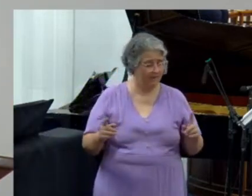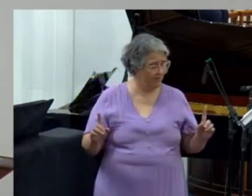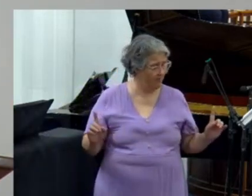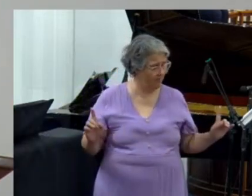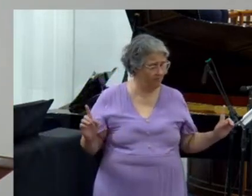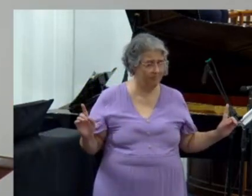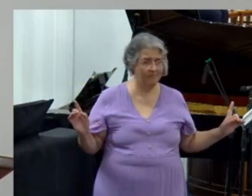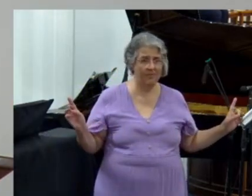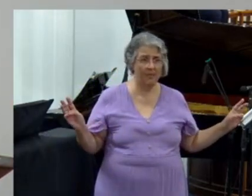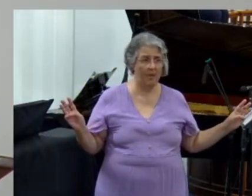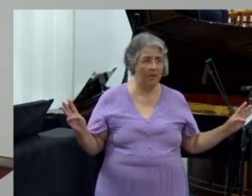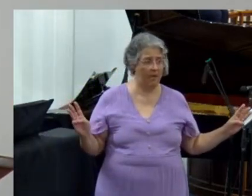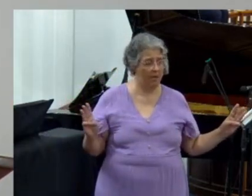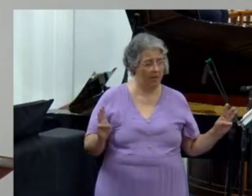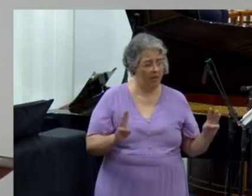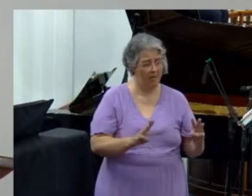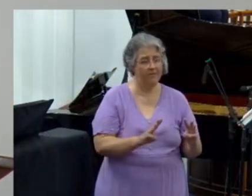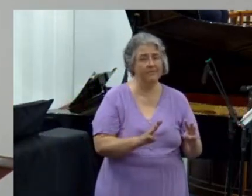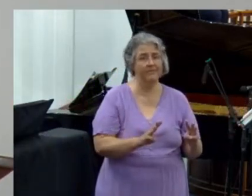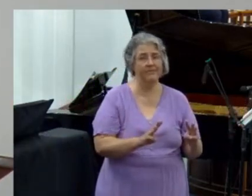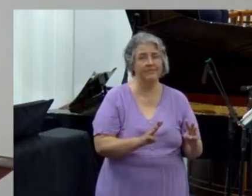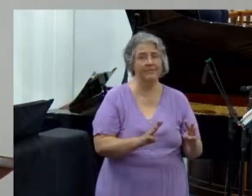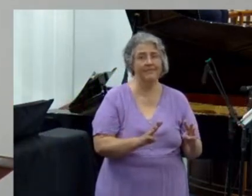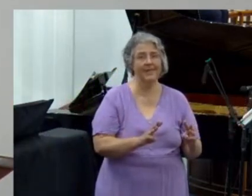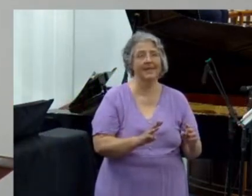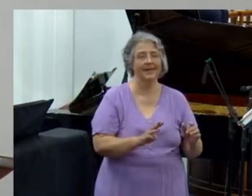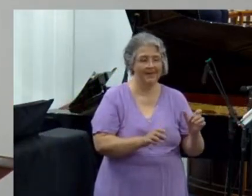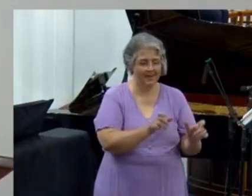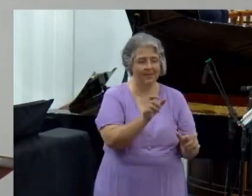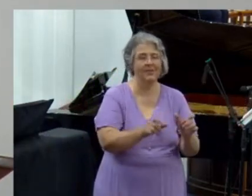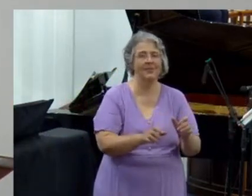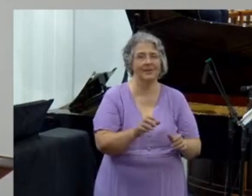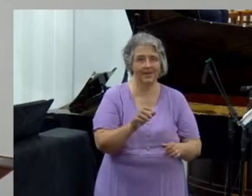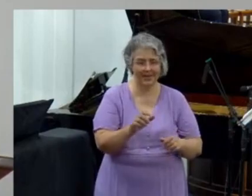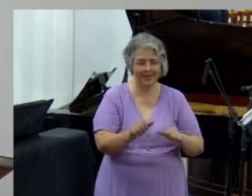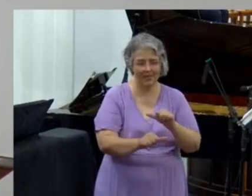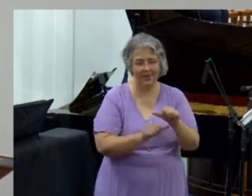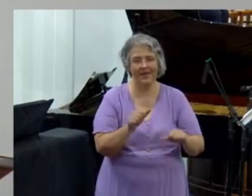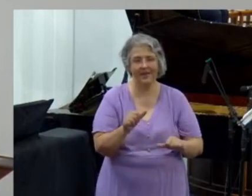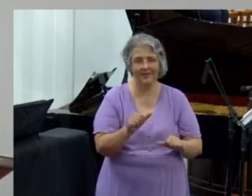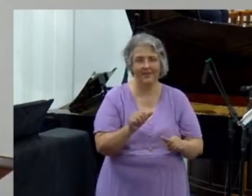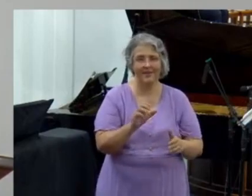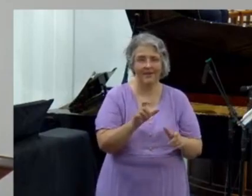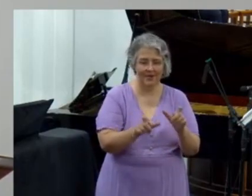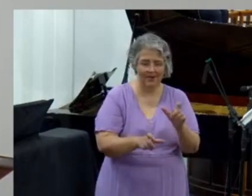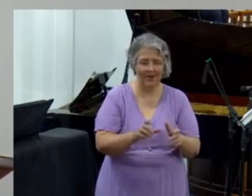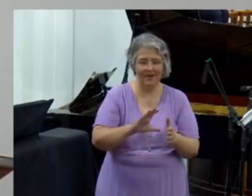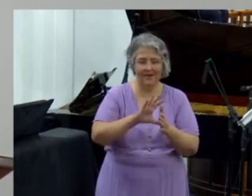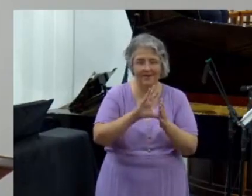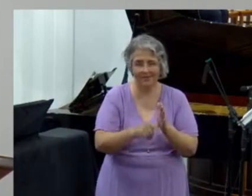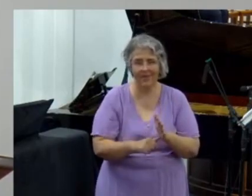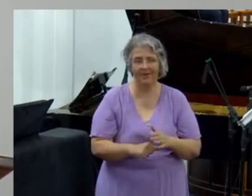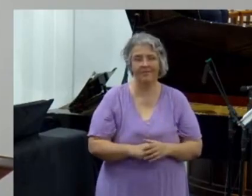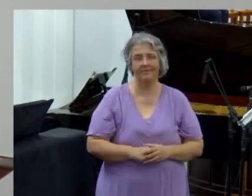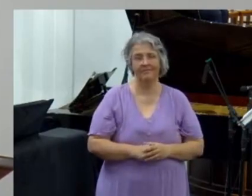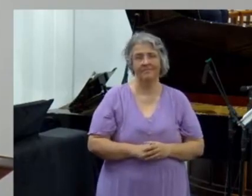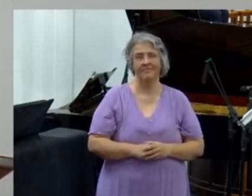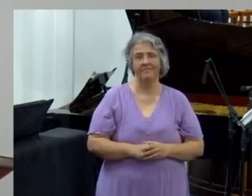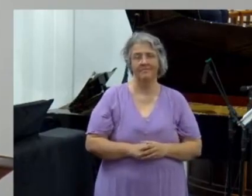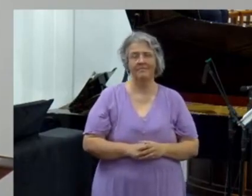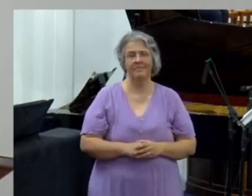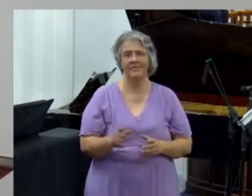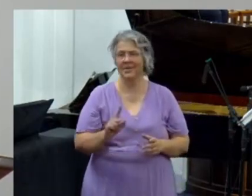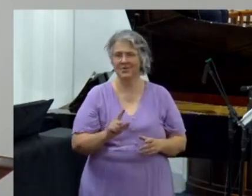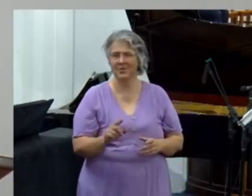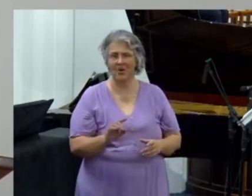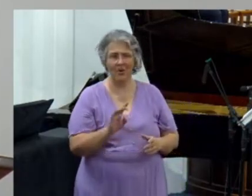próprio Cristo avaliou como covil de salteadores. Não que só o roubo fosse